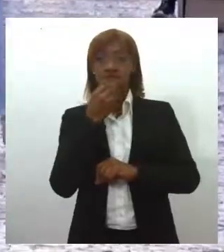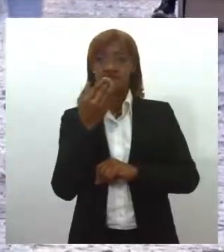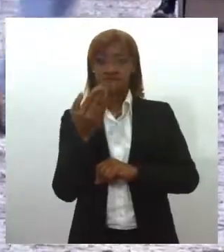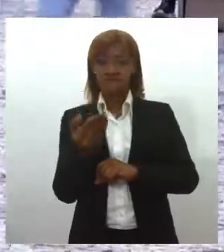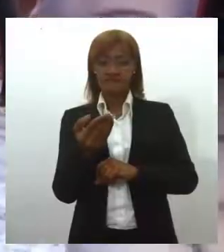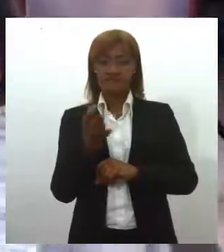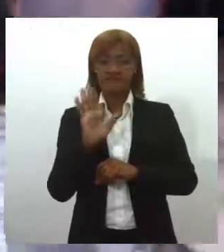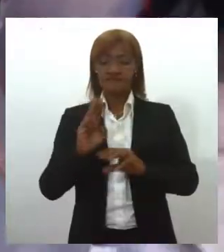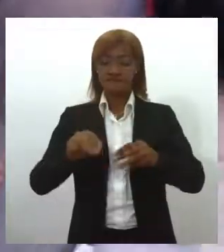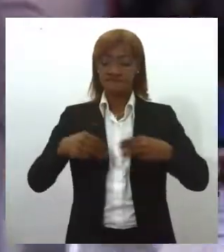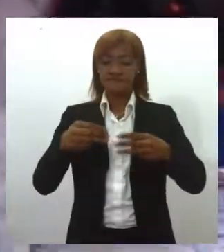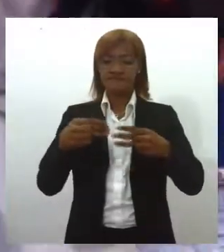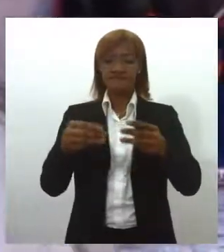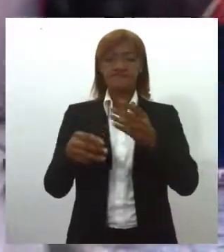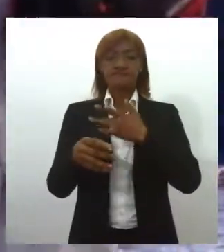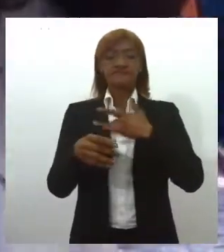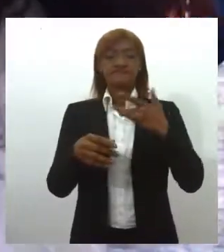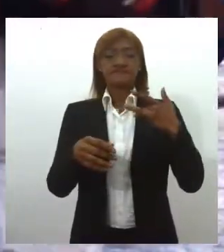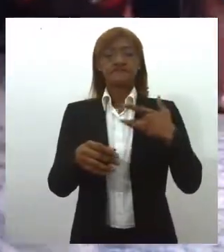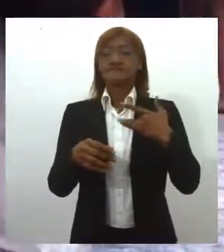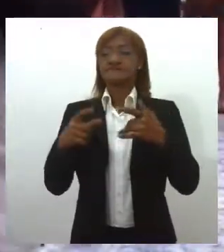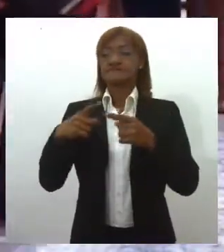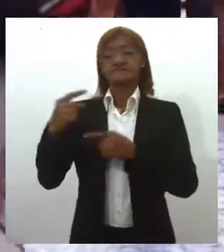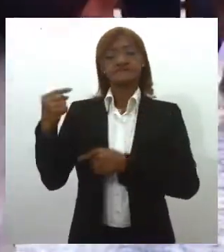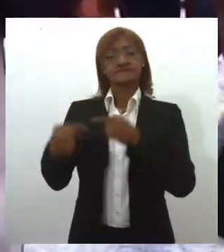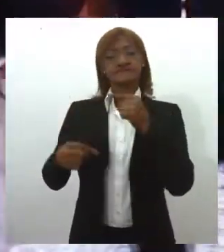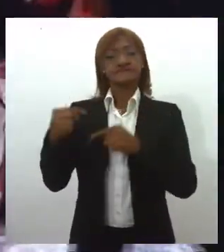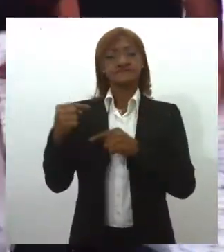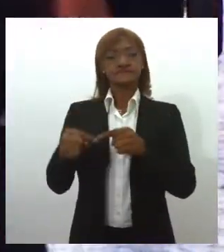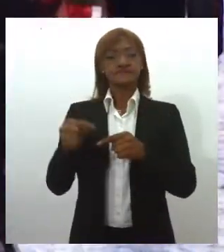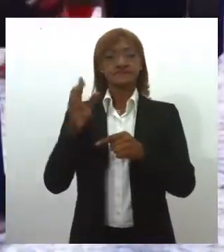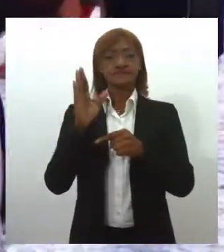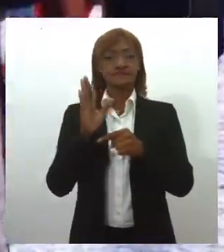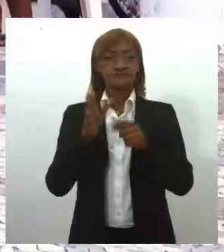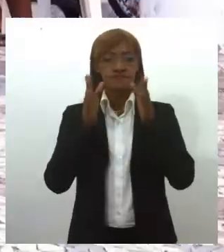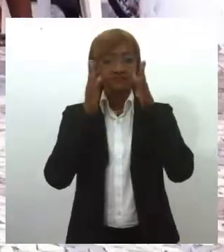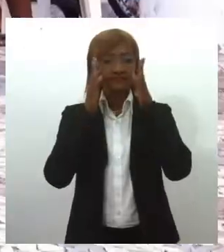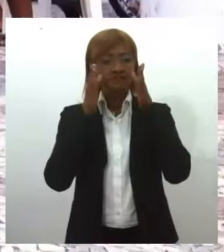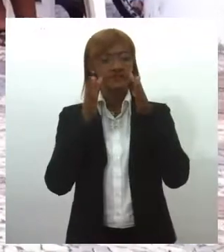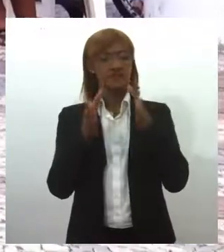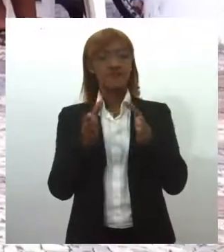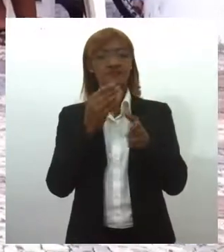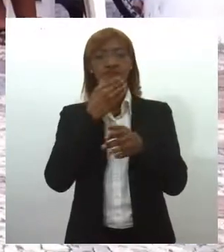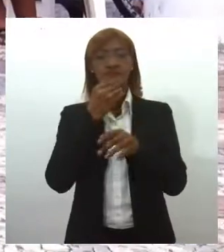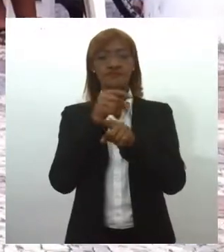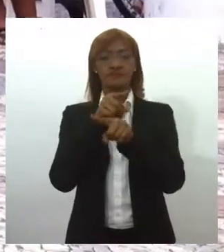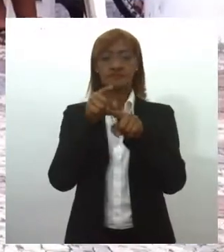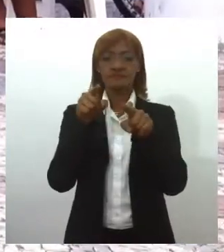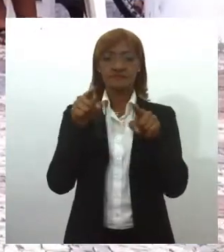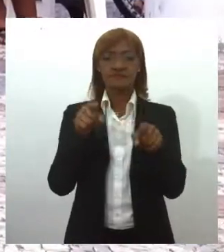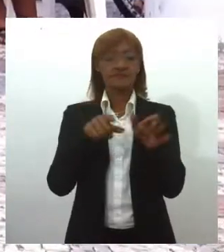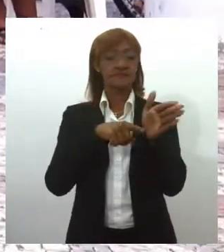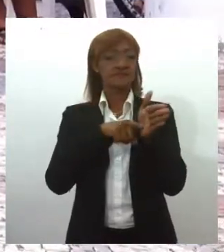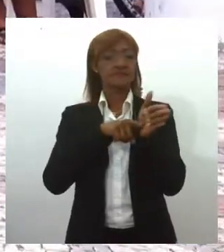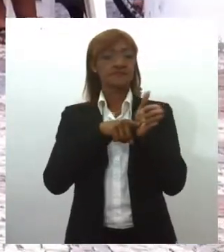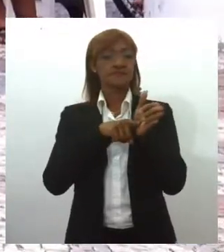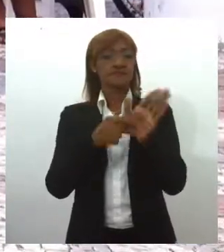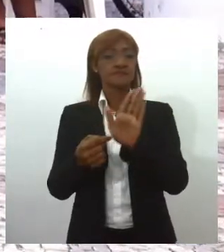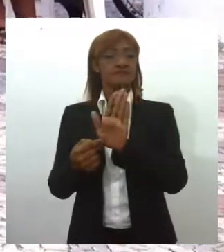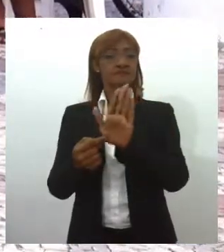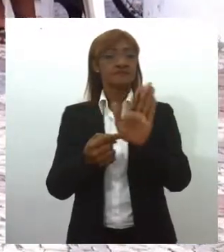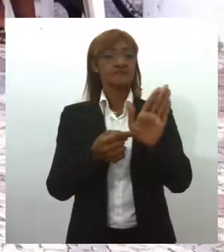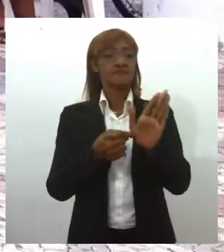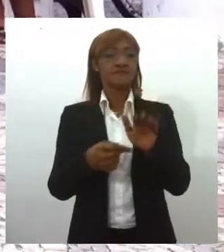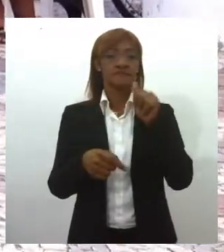Ministério da Saúde definindo uma política nacional de atenção integral aos homens, estudos comparativos demonstram que as